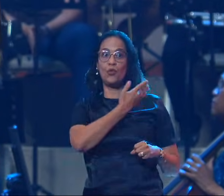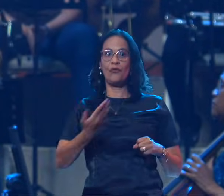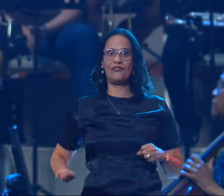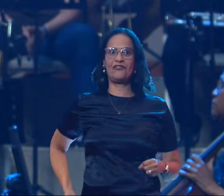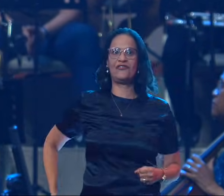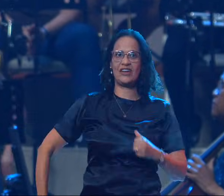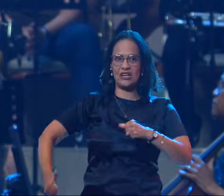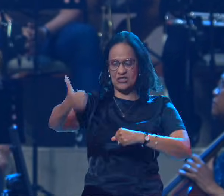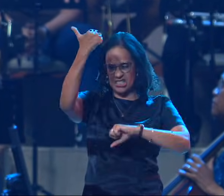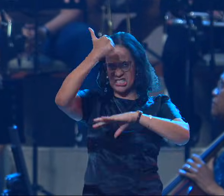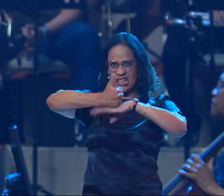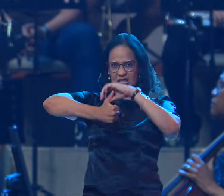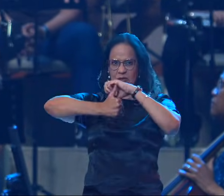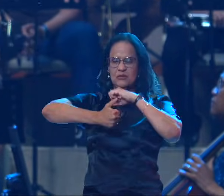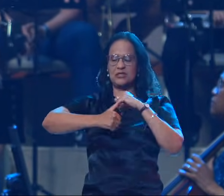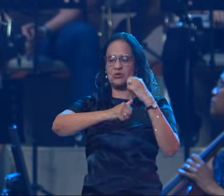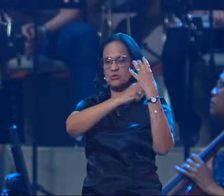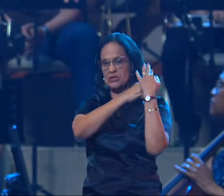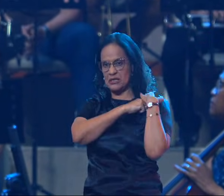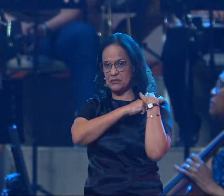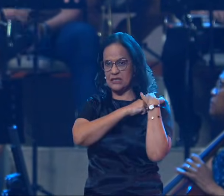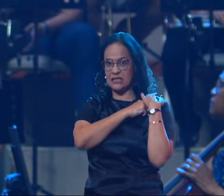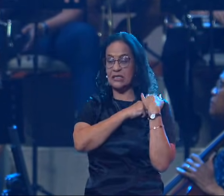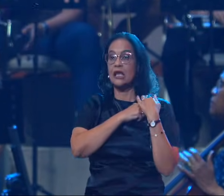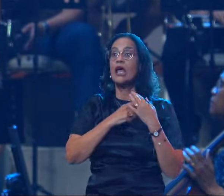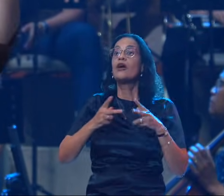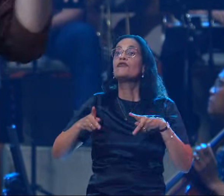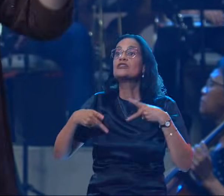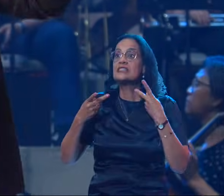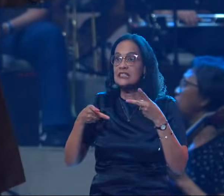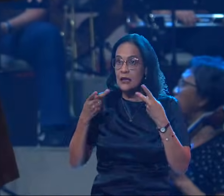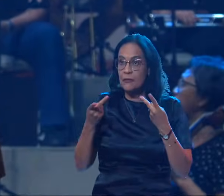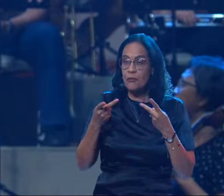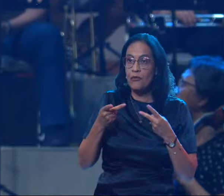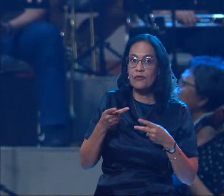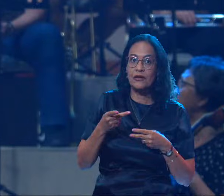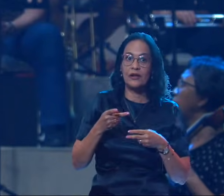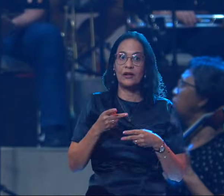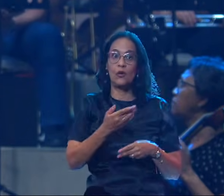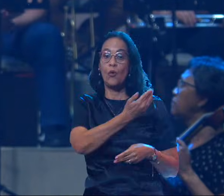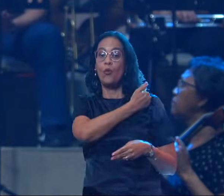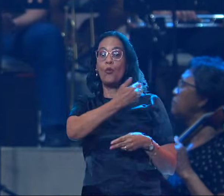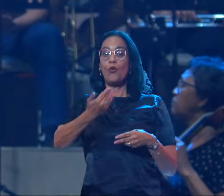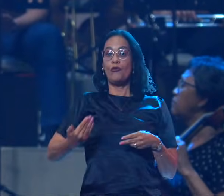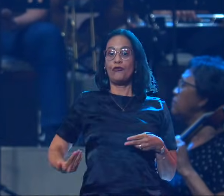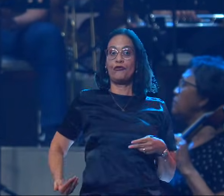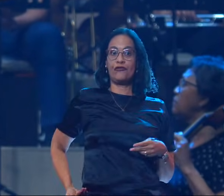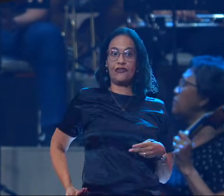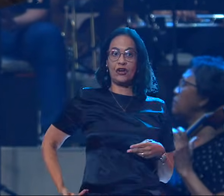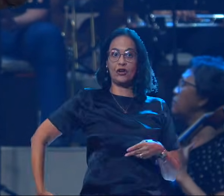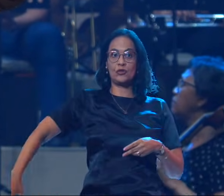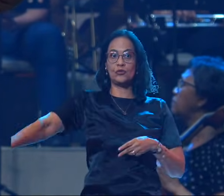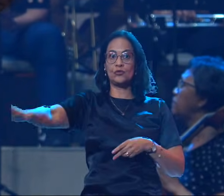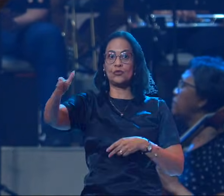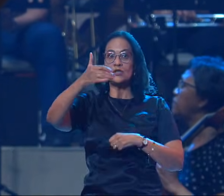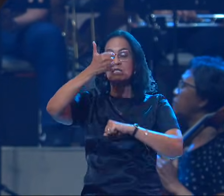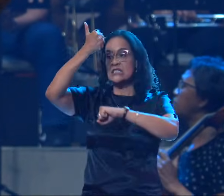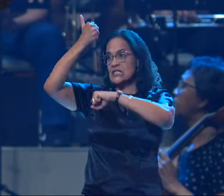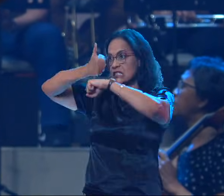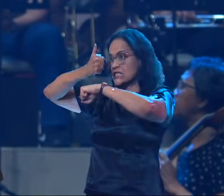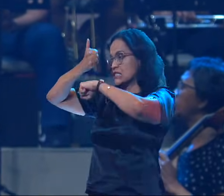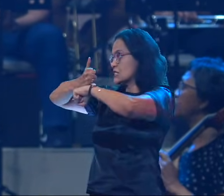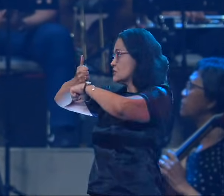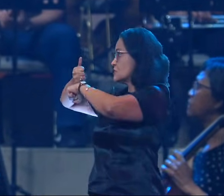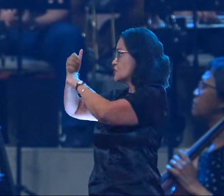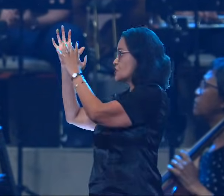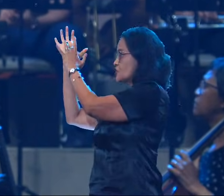seus ombros. Você pode dizer assim? O governo está sobre os seus